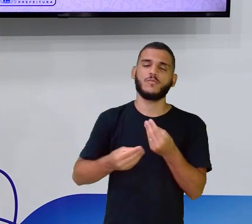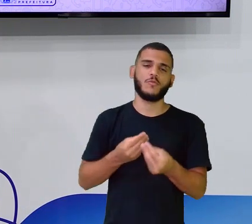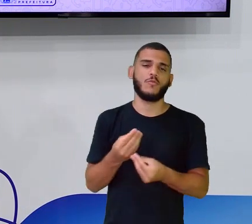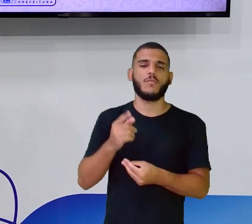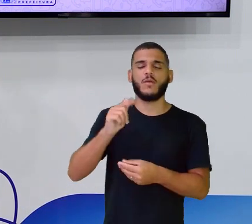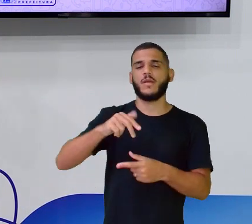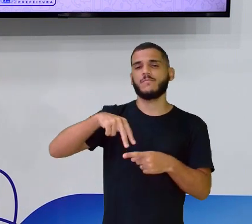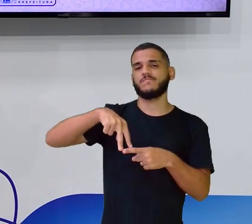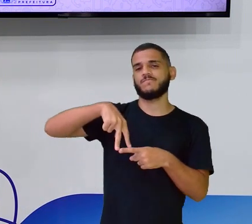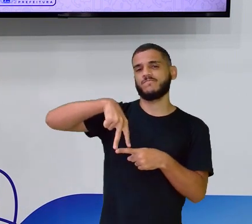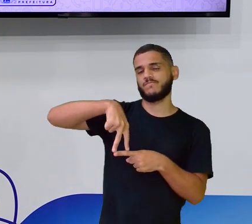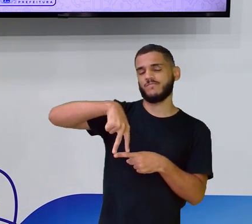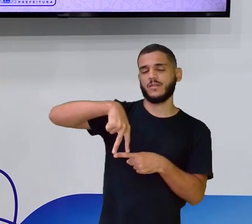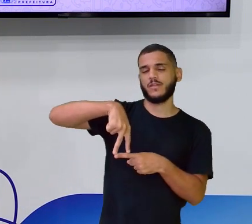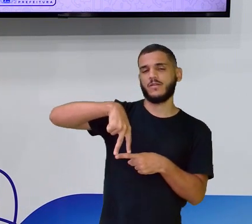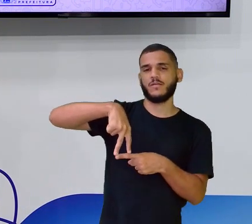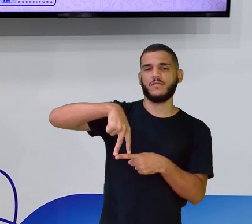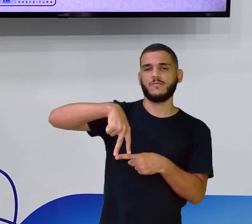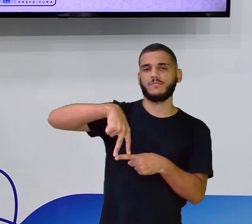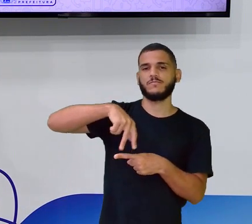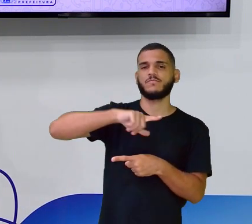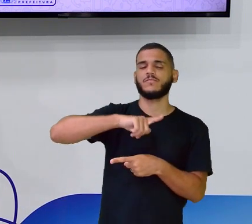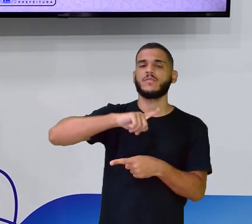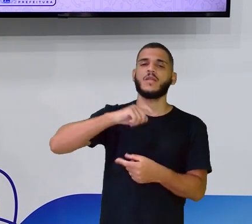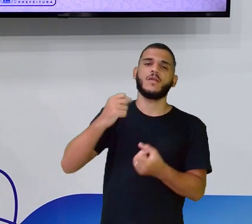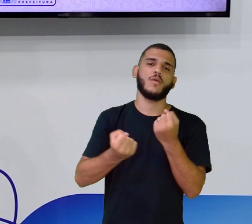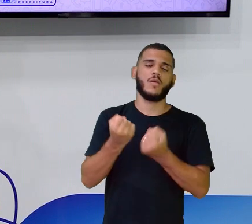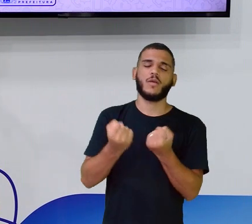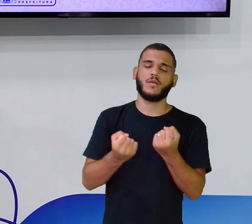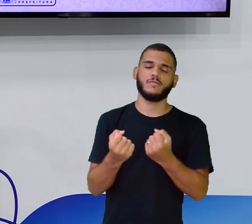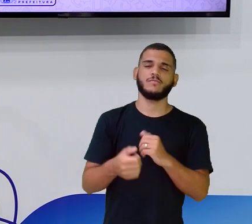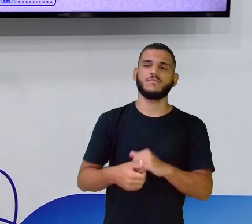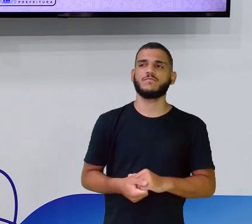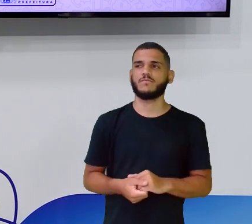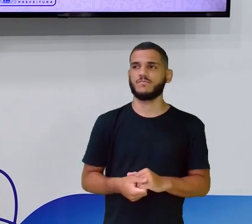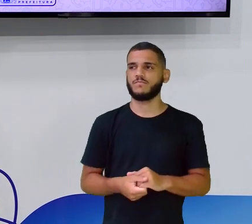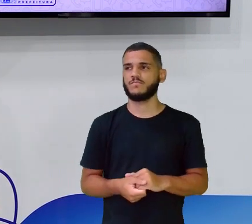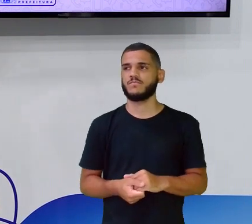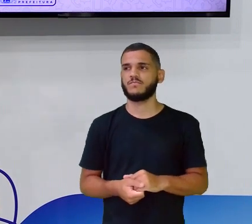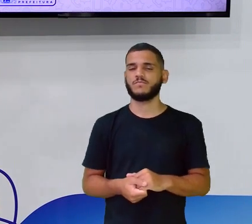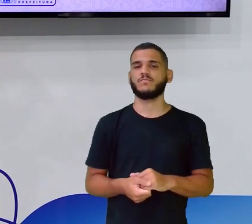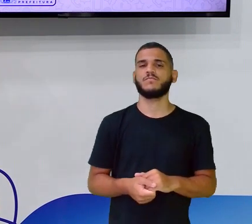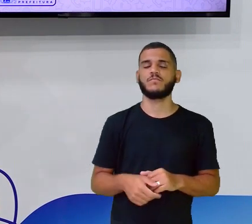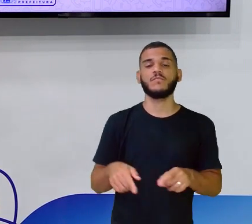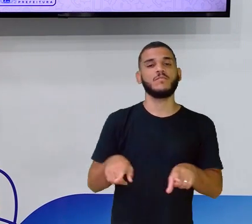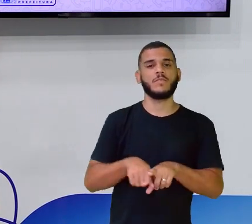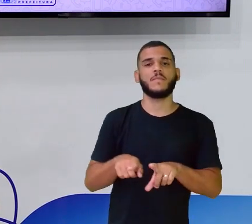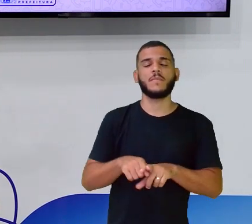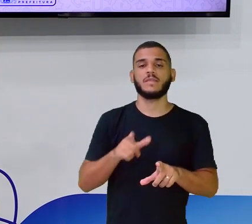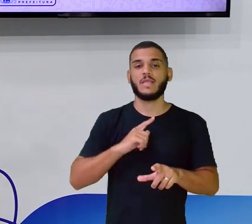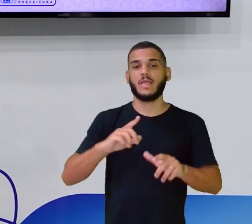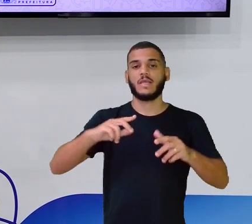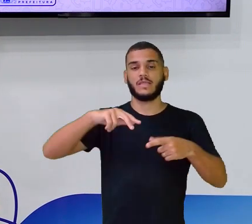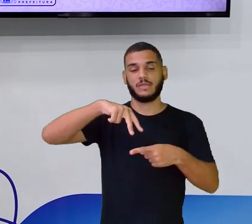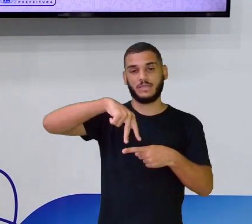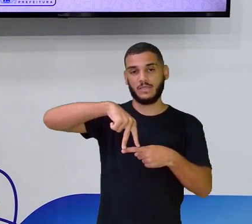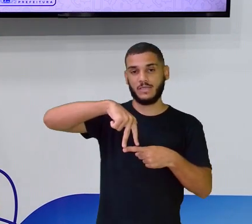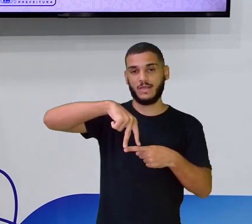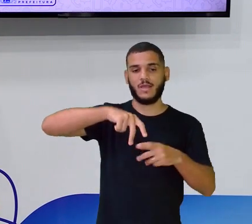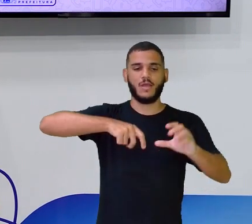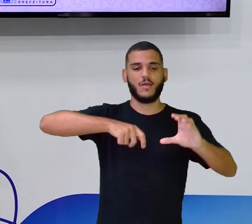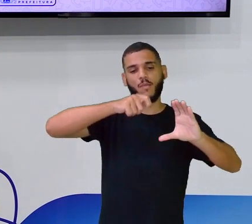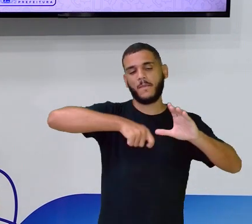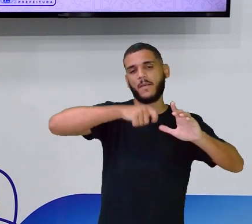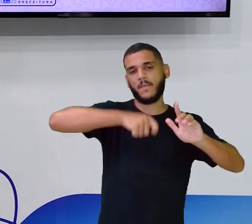chamado triângulo que acontece, que tem nos carros, né? O triângulo de tocar aquele forrozinho